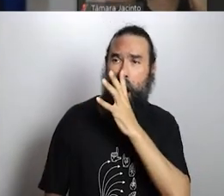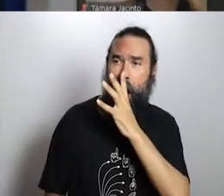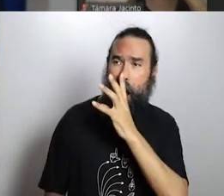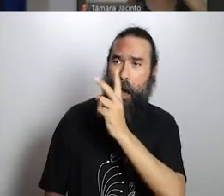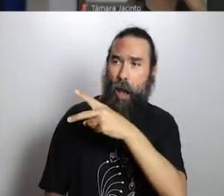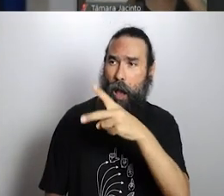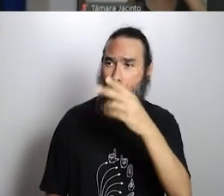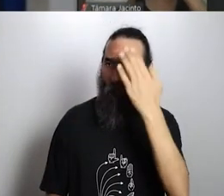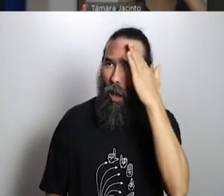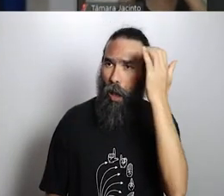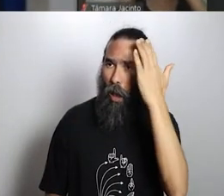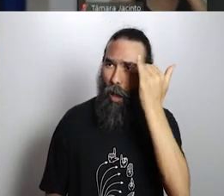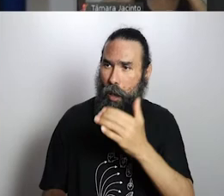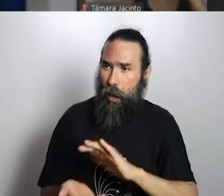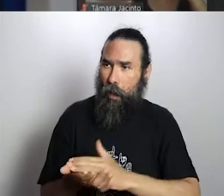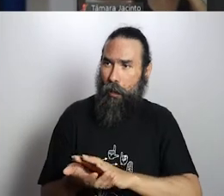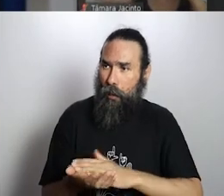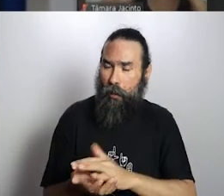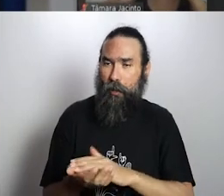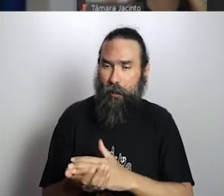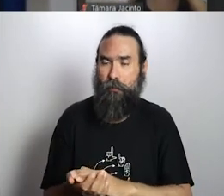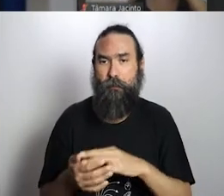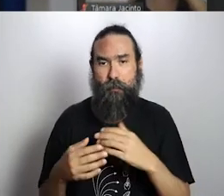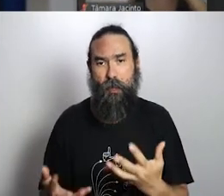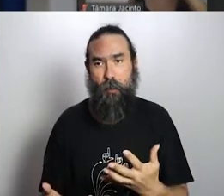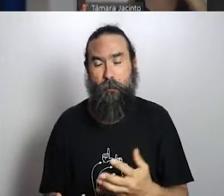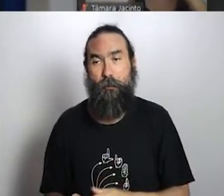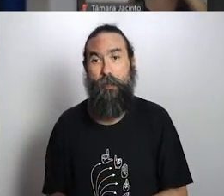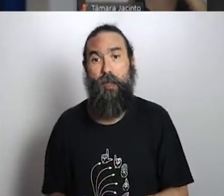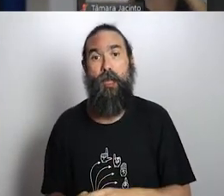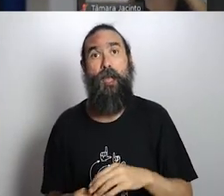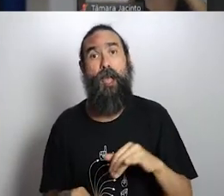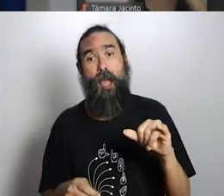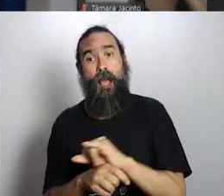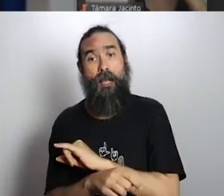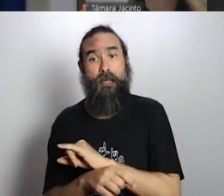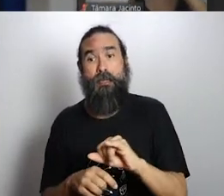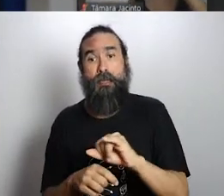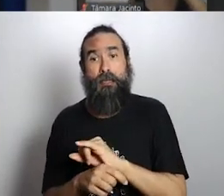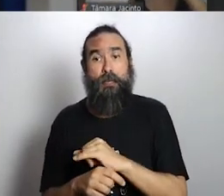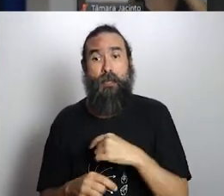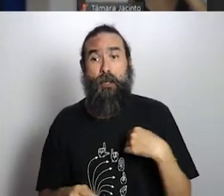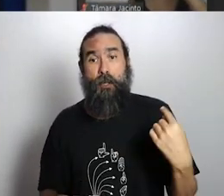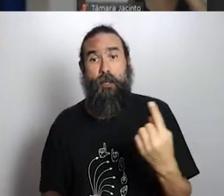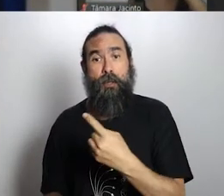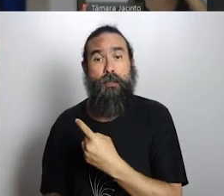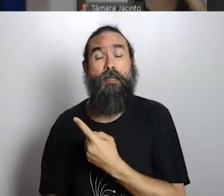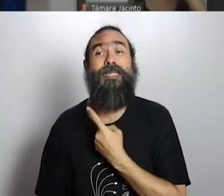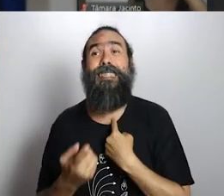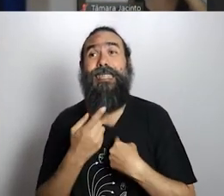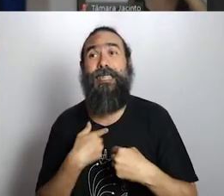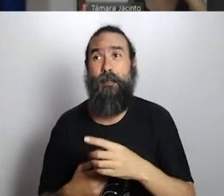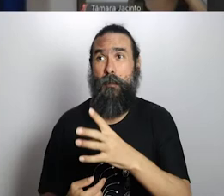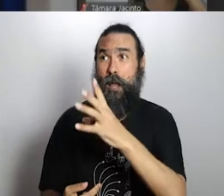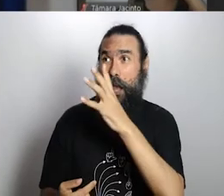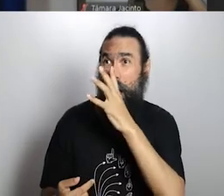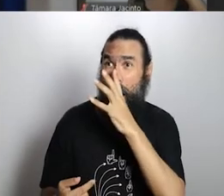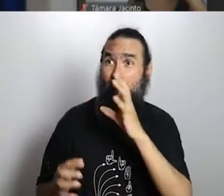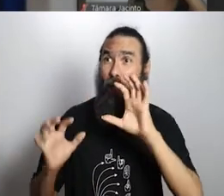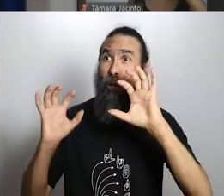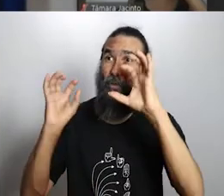e vão aos shows dele, às vezes a gente tem uma ânima, uma vontade de curtir o show,